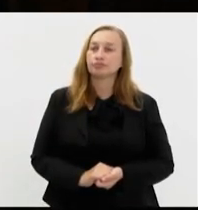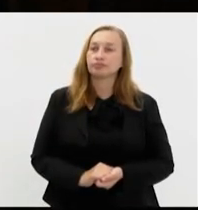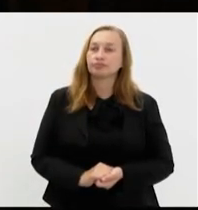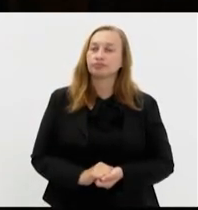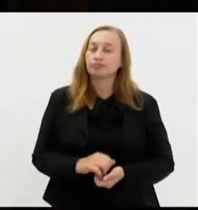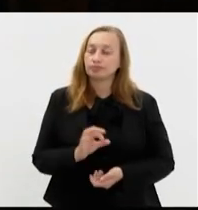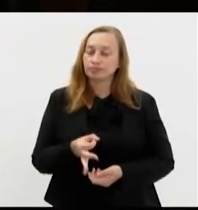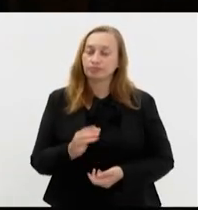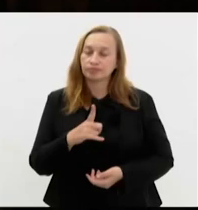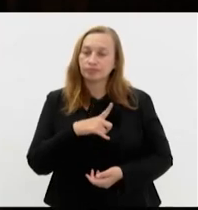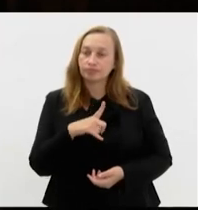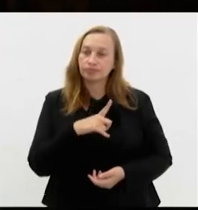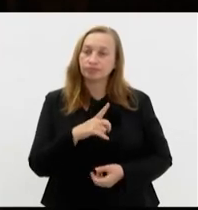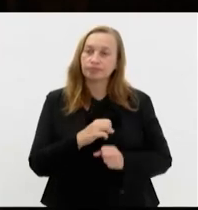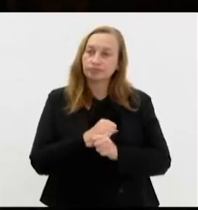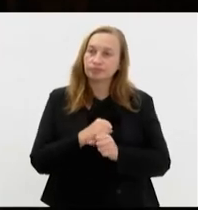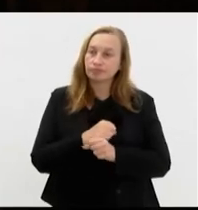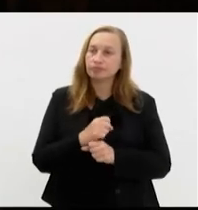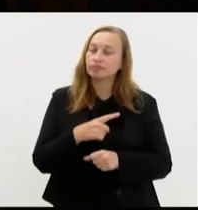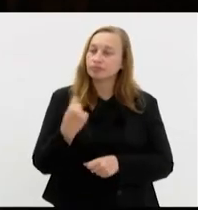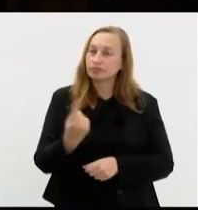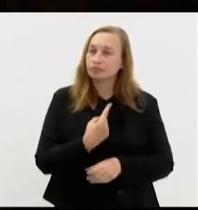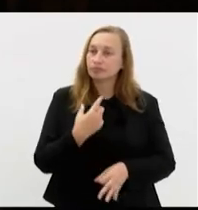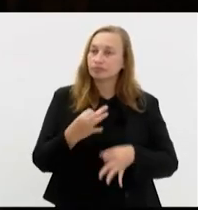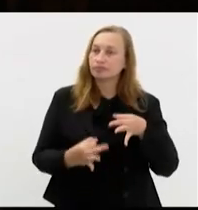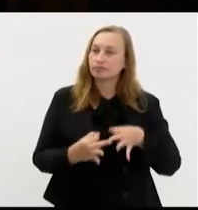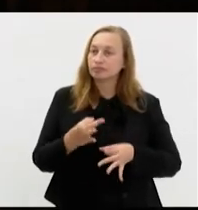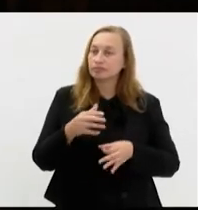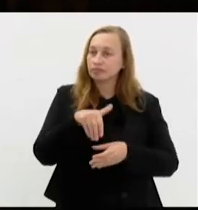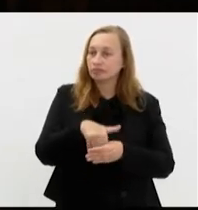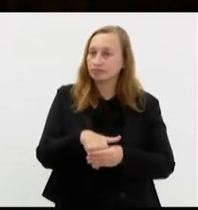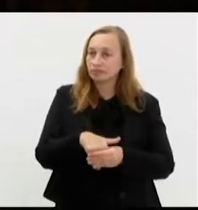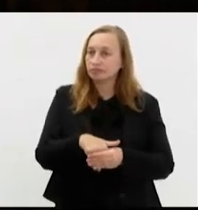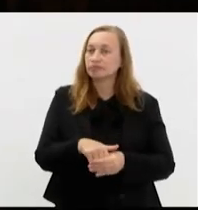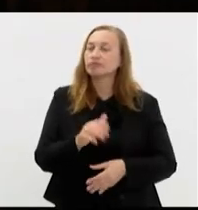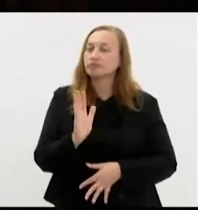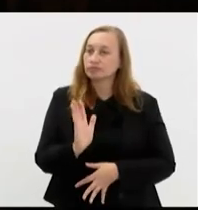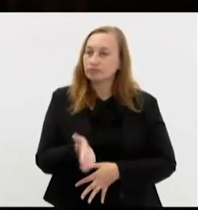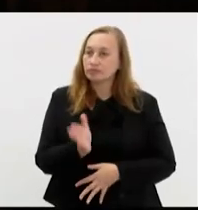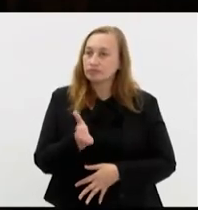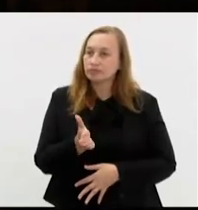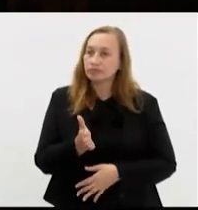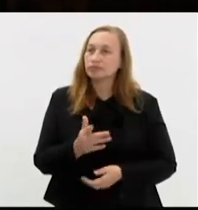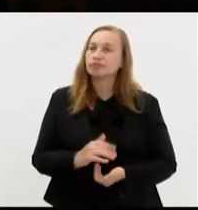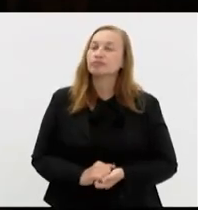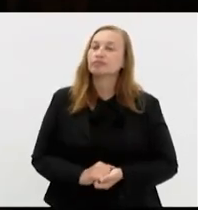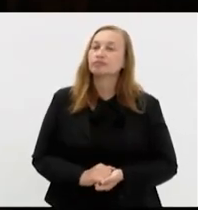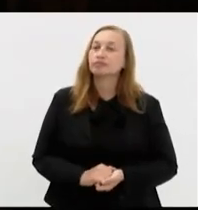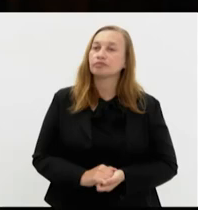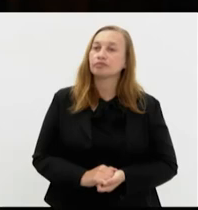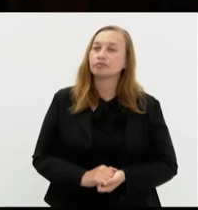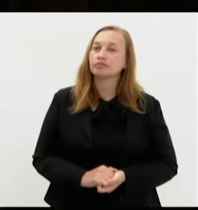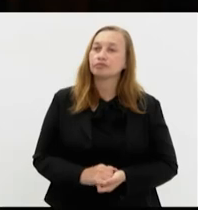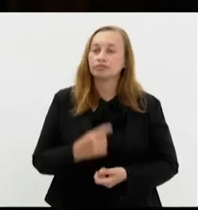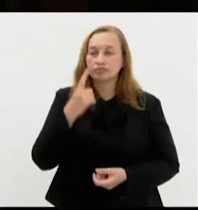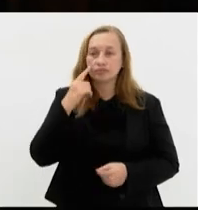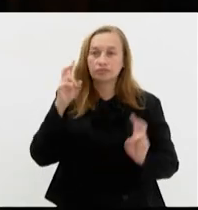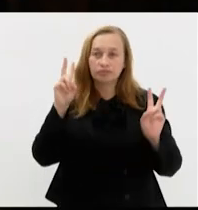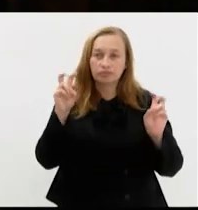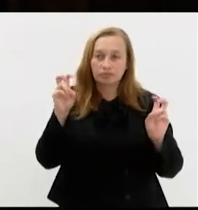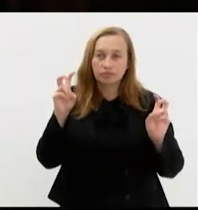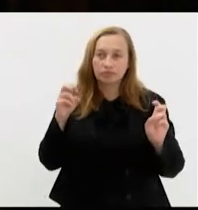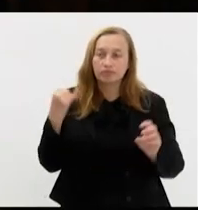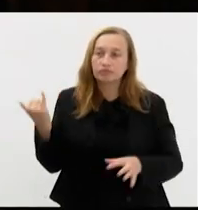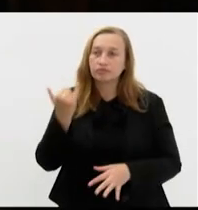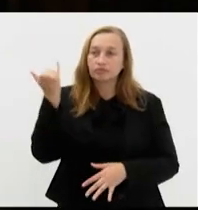tenho a certeza que esse ano nós da Justiça Eleitoral já estamos tratando de questões importantes pra